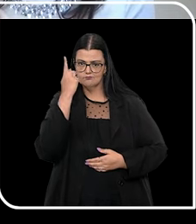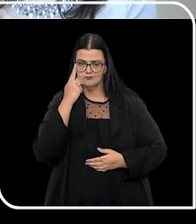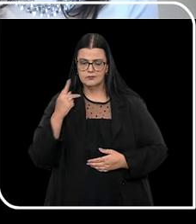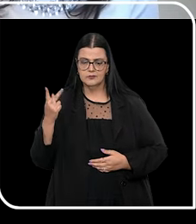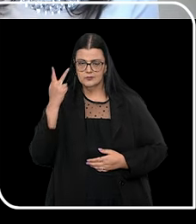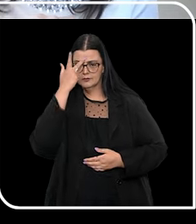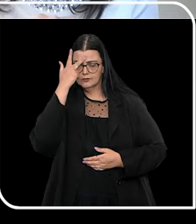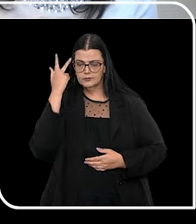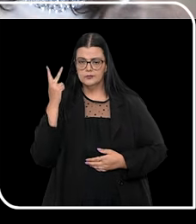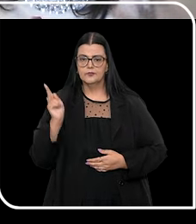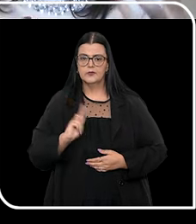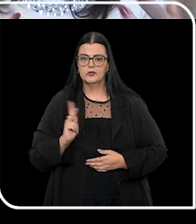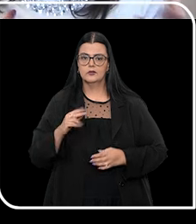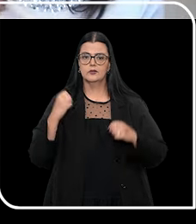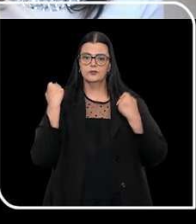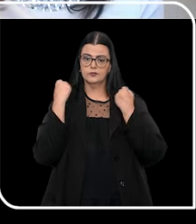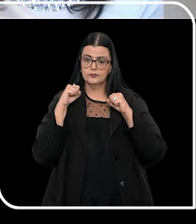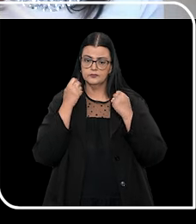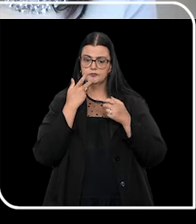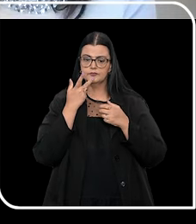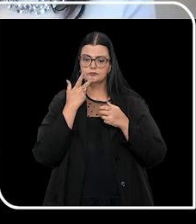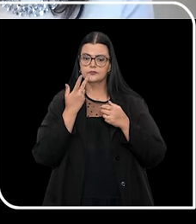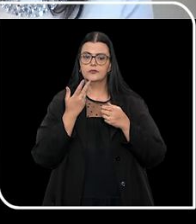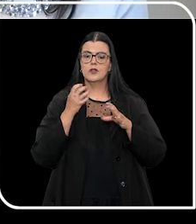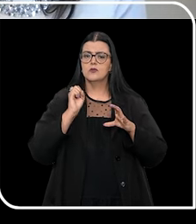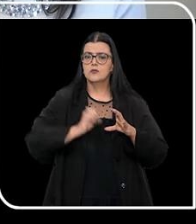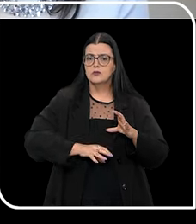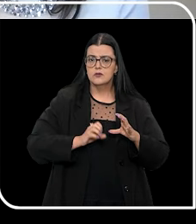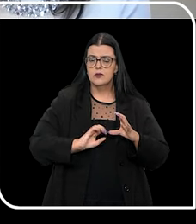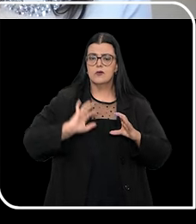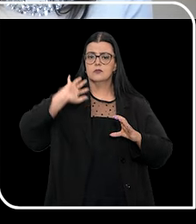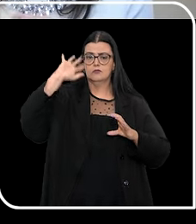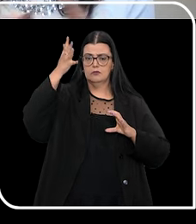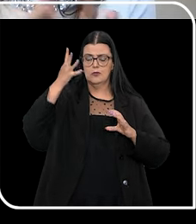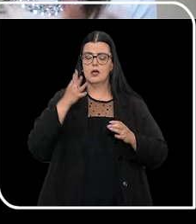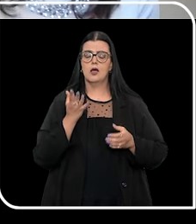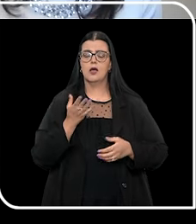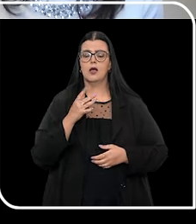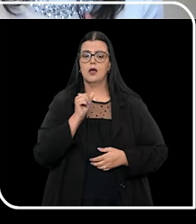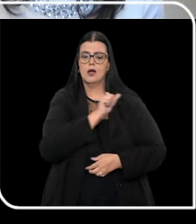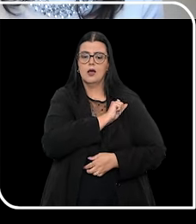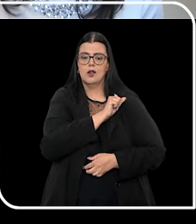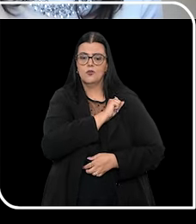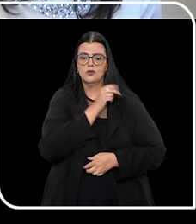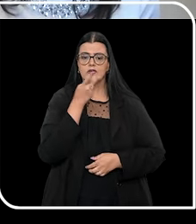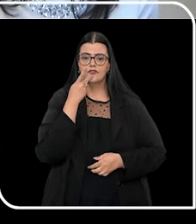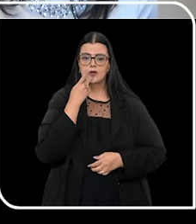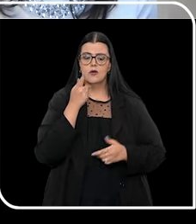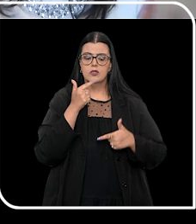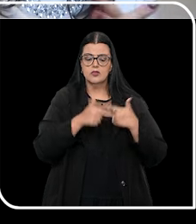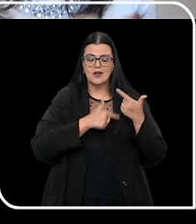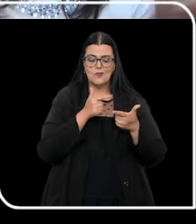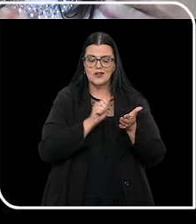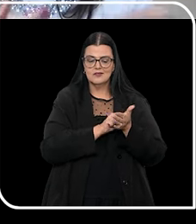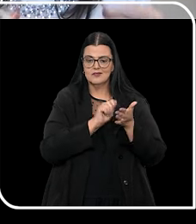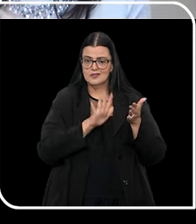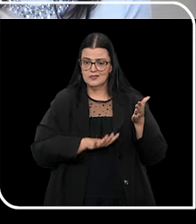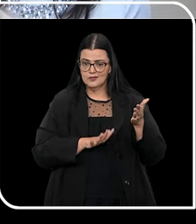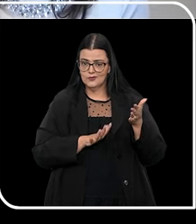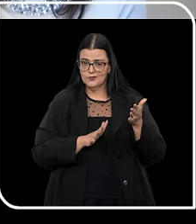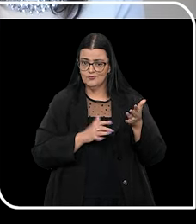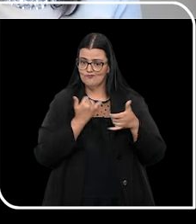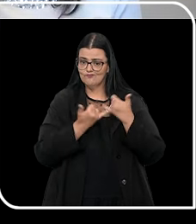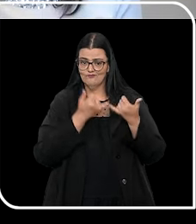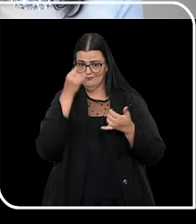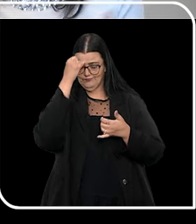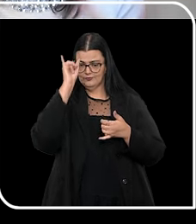tirinha que a professora de educação física chama para para jogar rball e pede para a aluna com deficiência fazer um trabalho